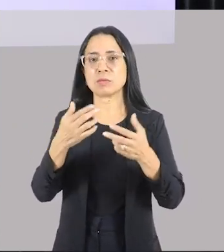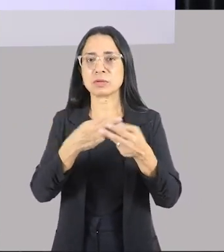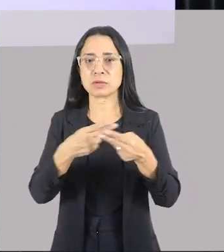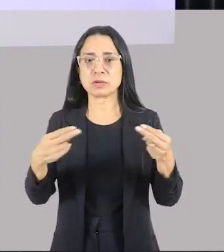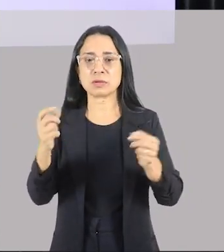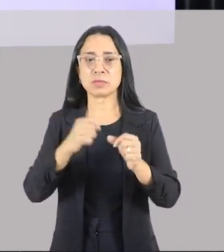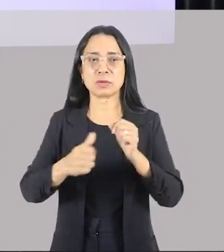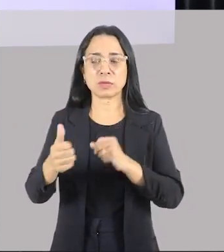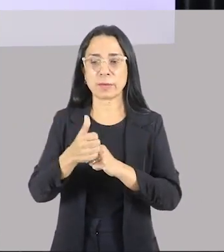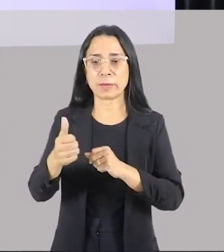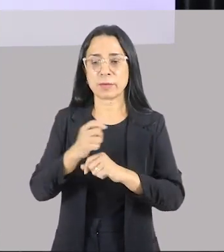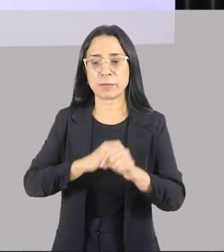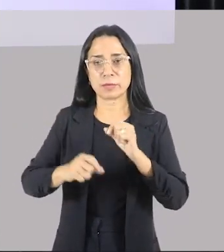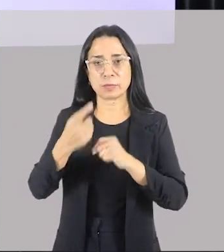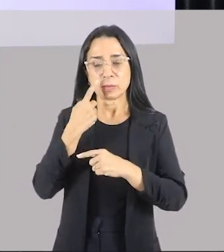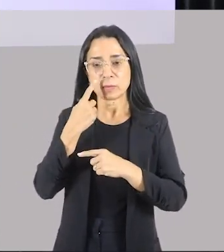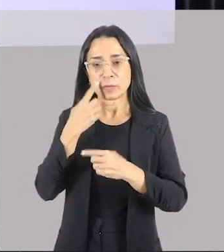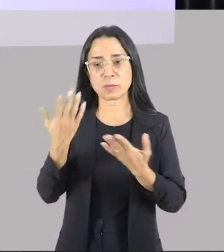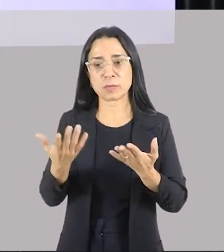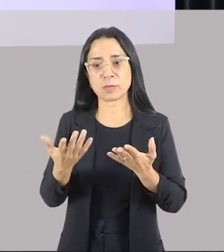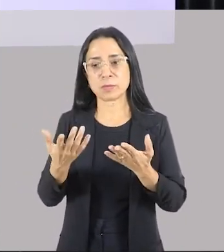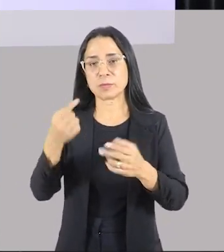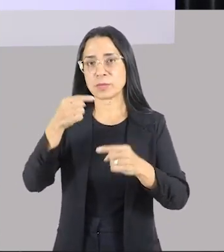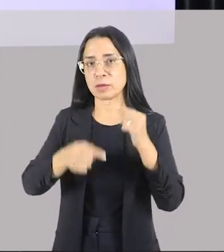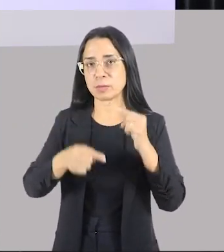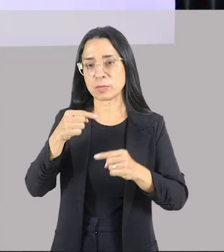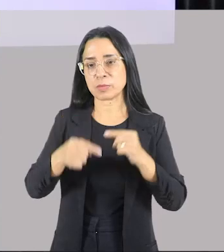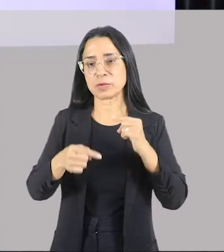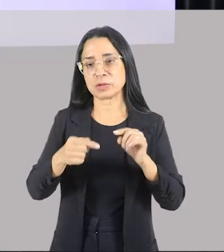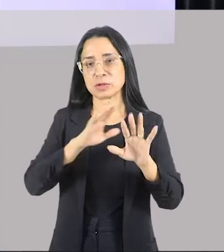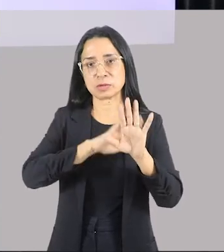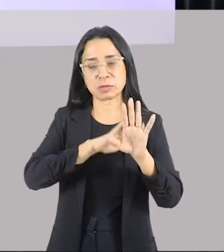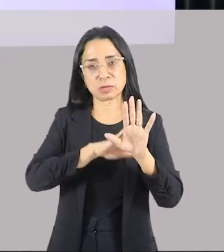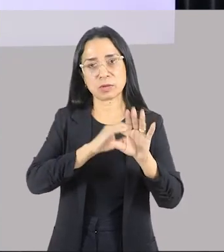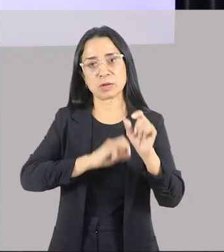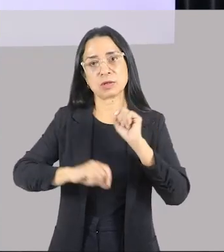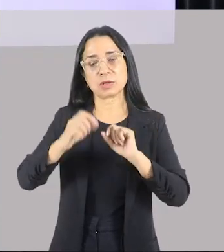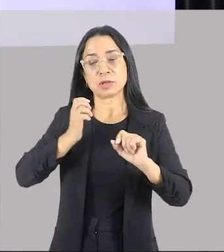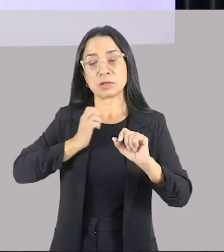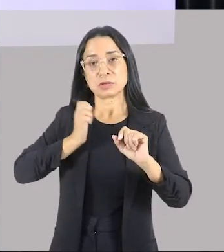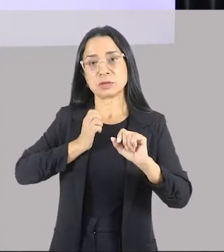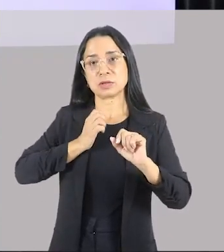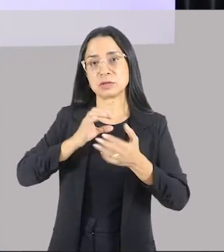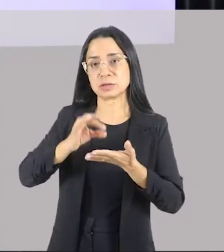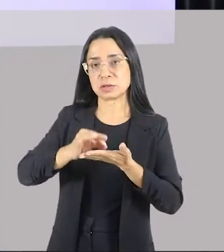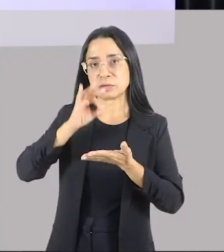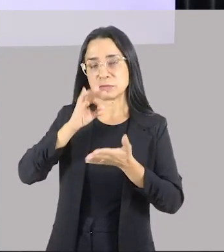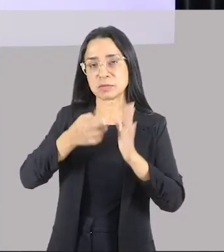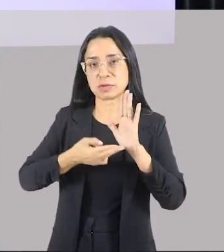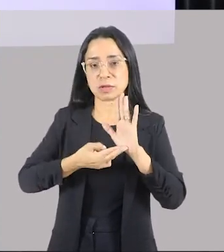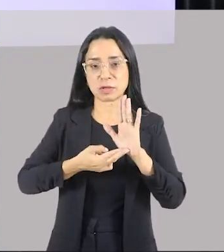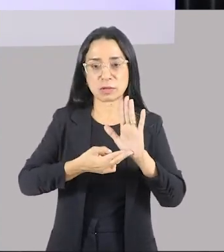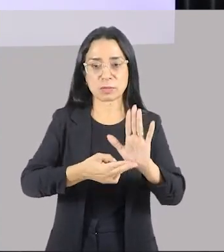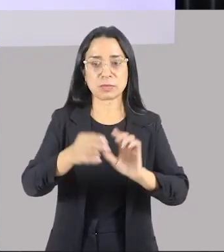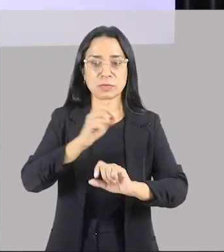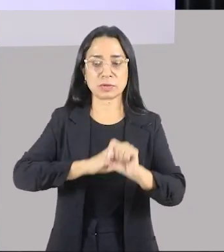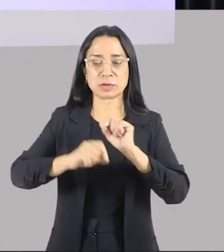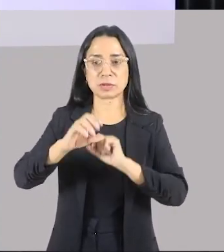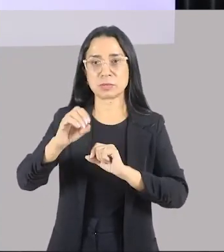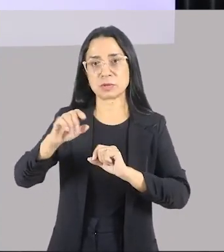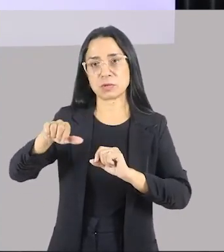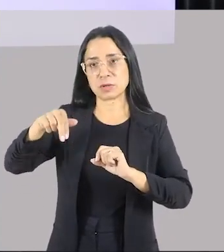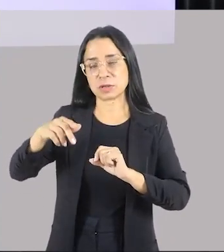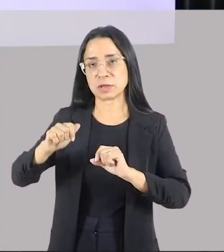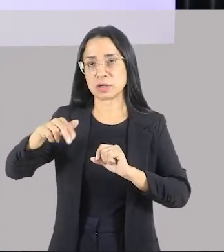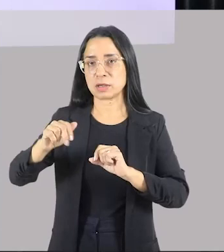mesmo havendo a predominância política e ideológica das elites cafeeiras, representada pelas oligarquias agrárias, o